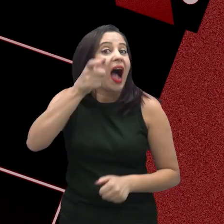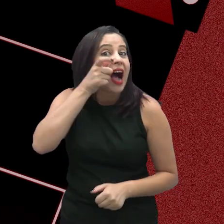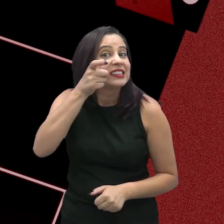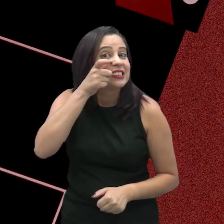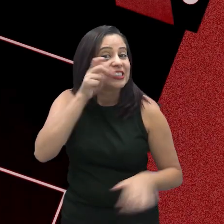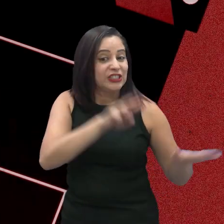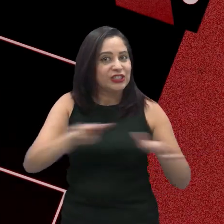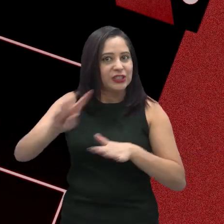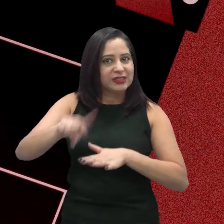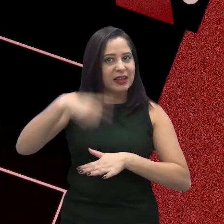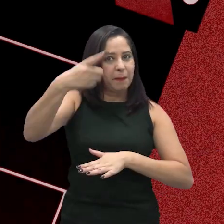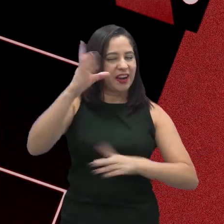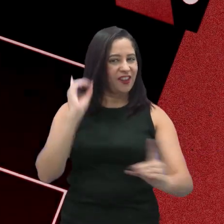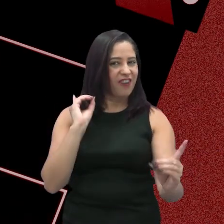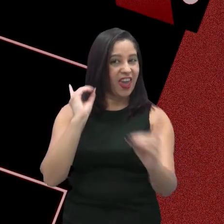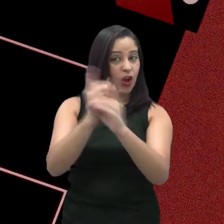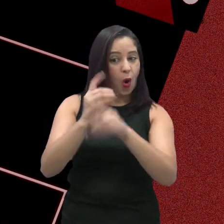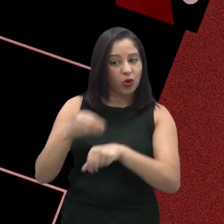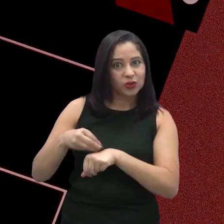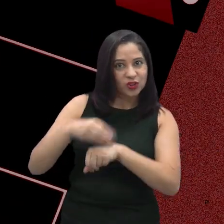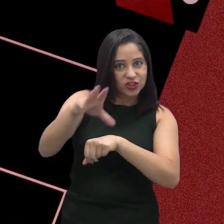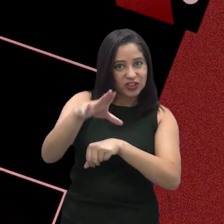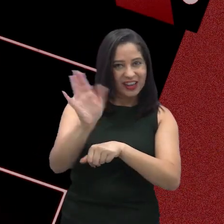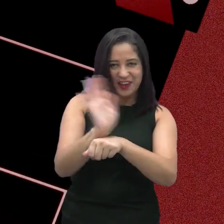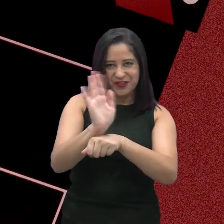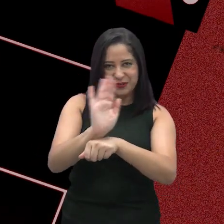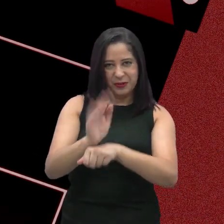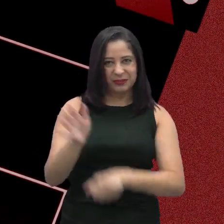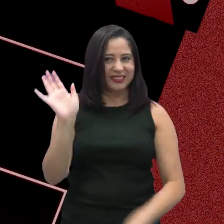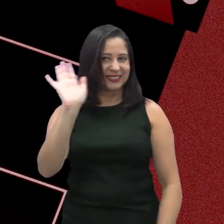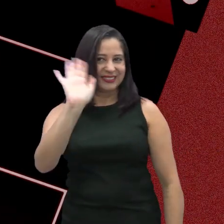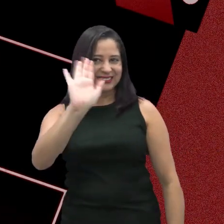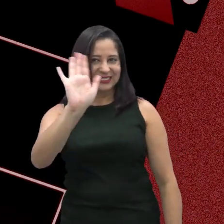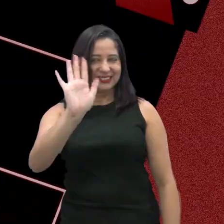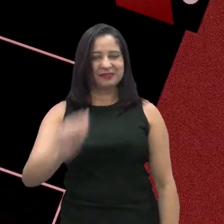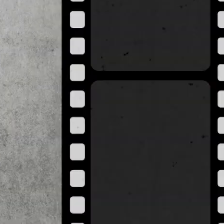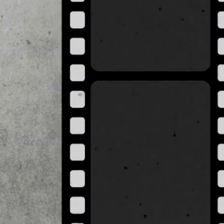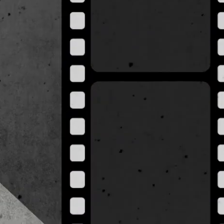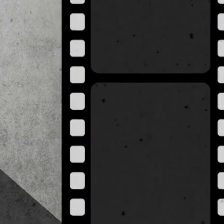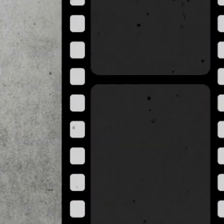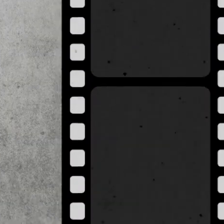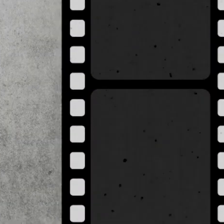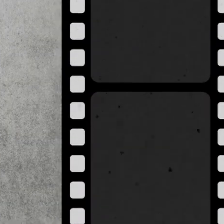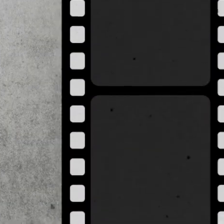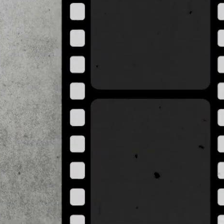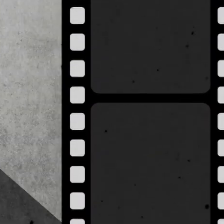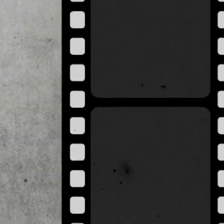que vem eu tô de volta com mais dicas para vocês no Sessão Pipoca. Até!